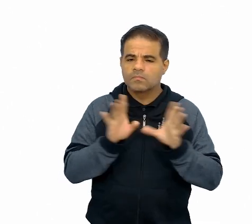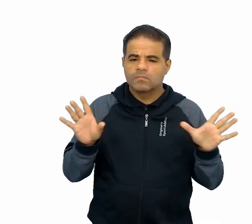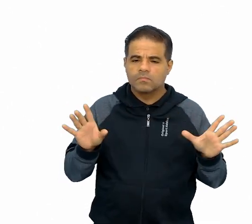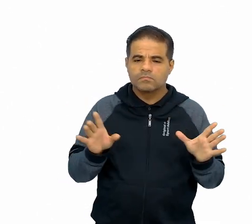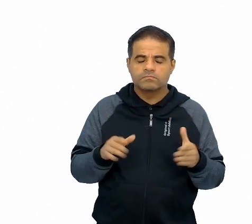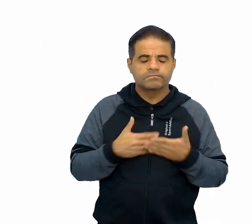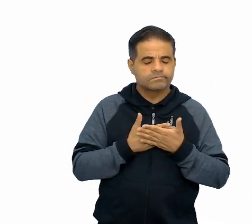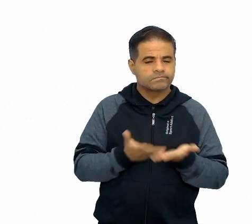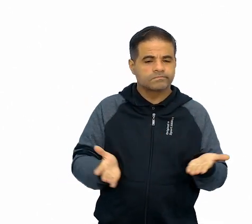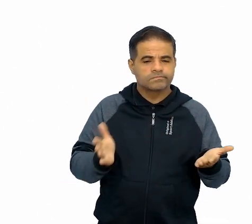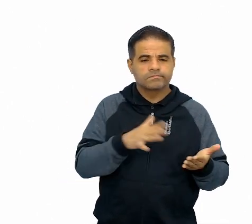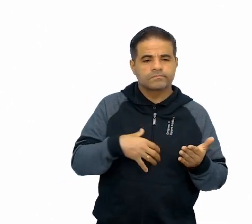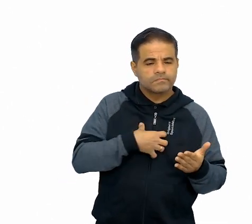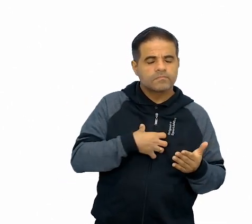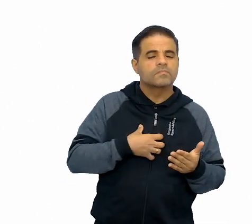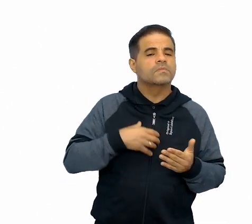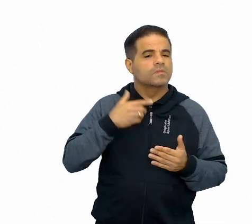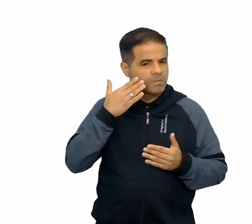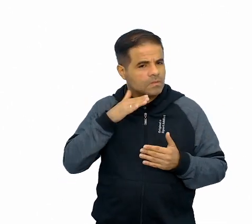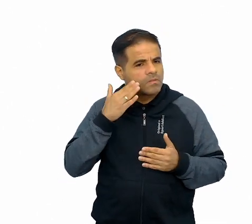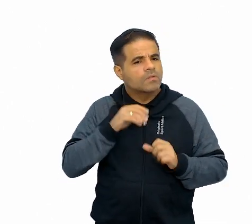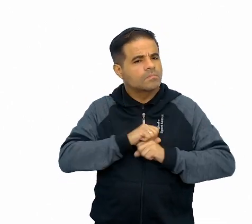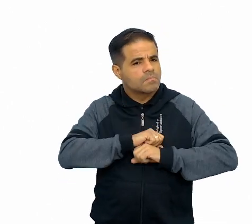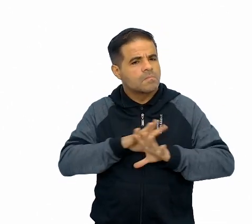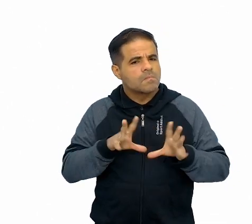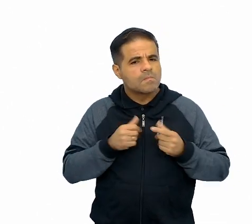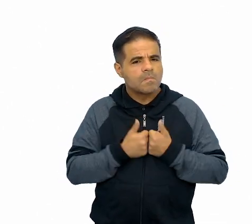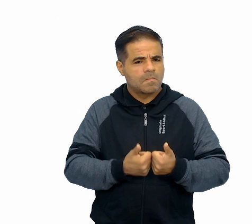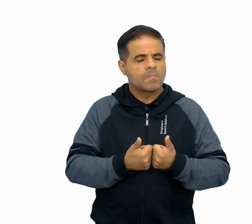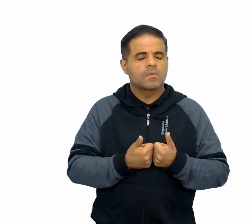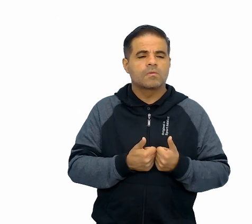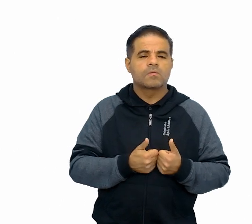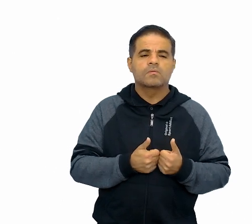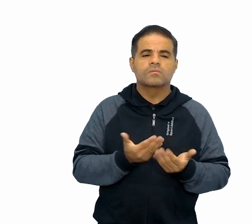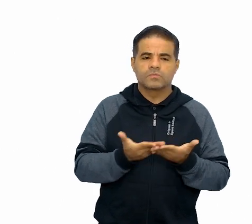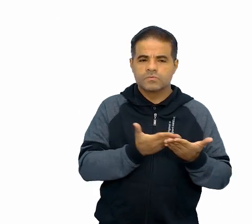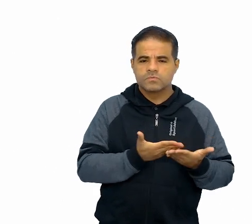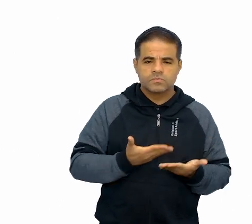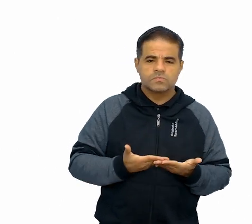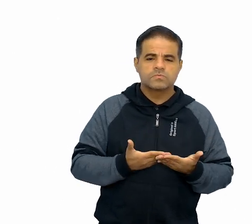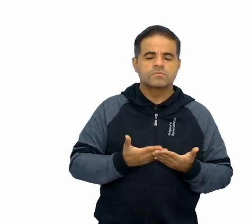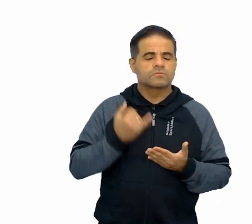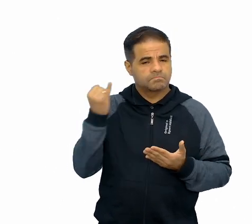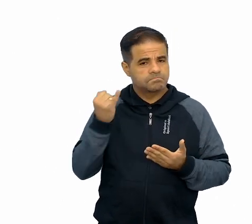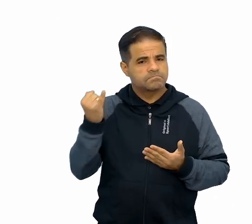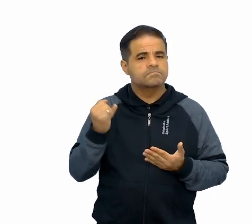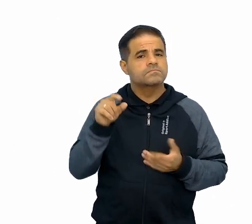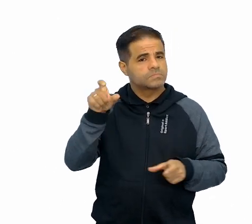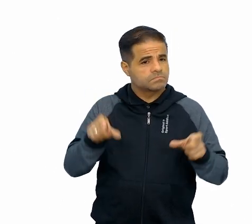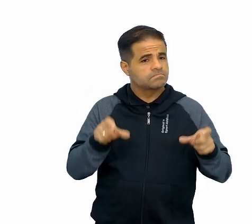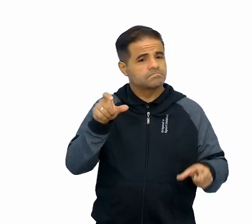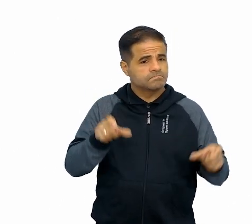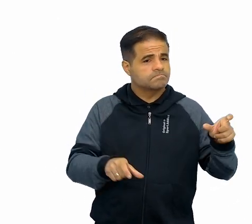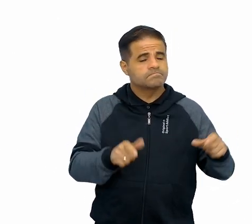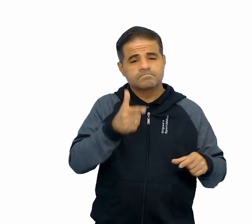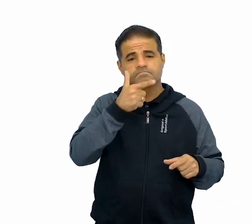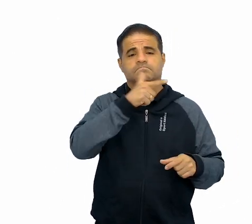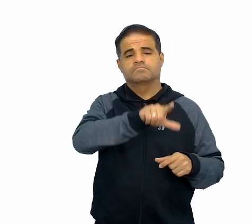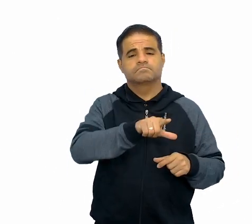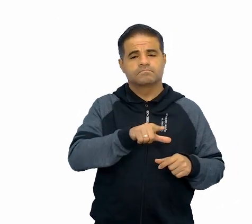de empreendimento pelos estudantes. É fundamental que os estudantes